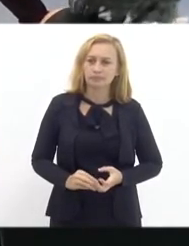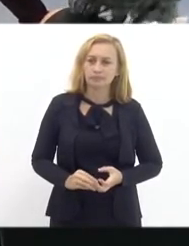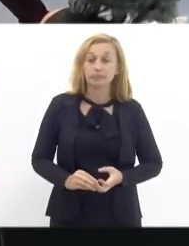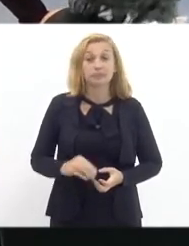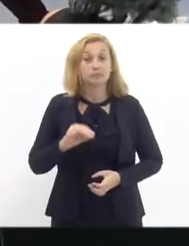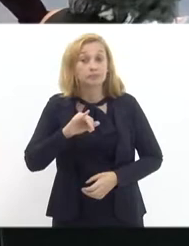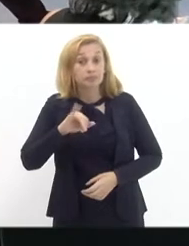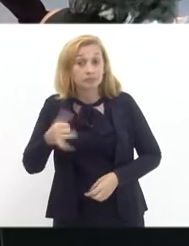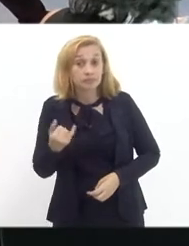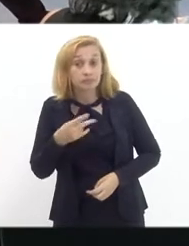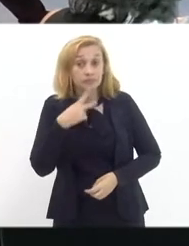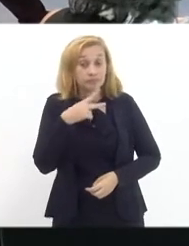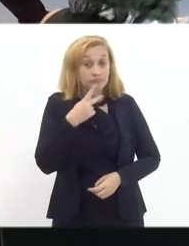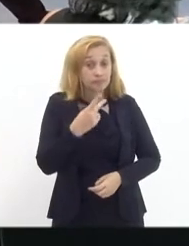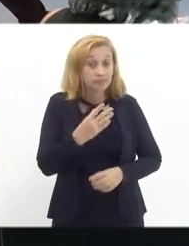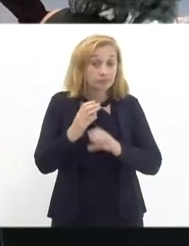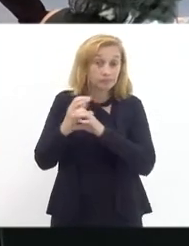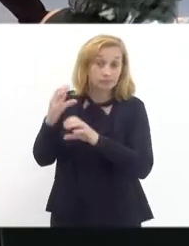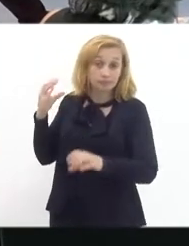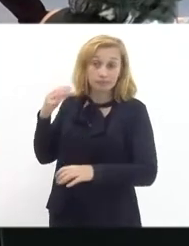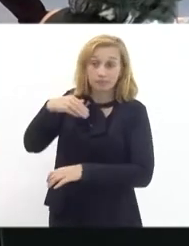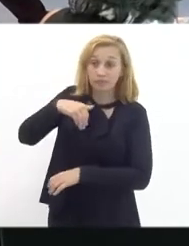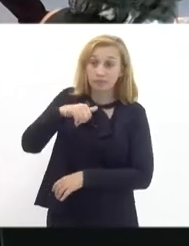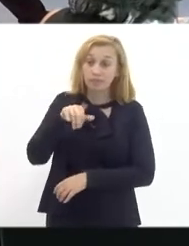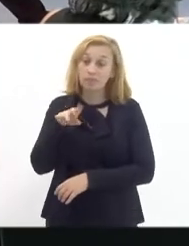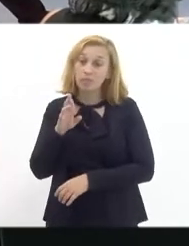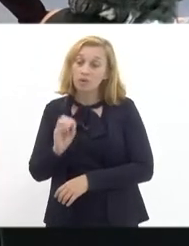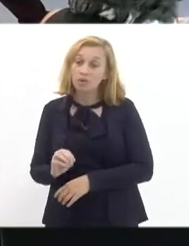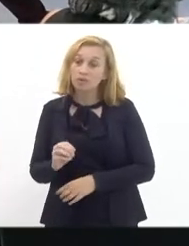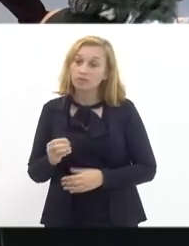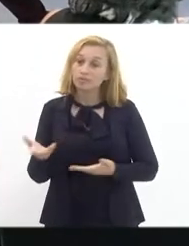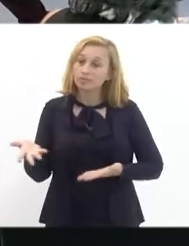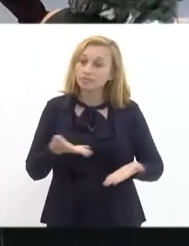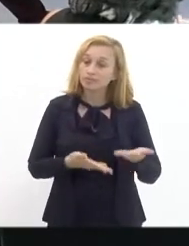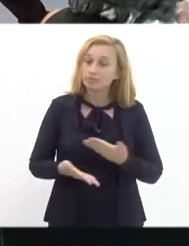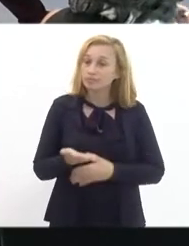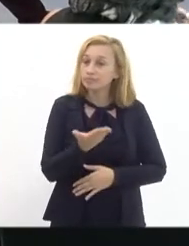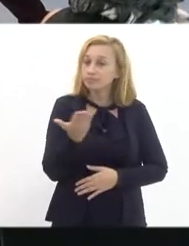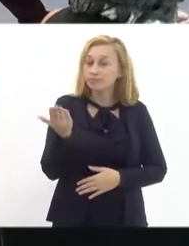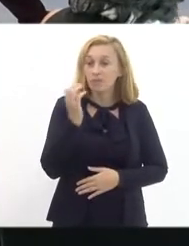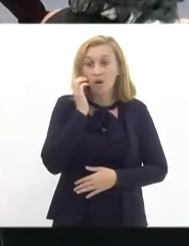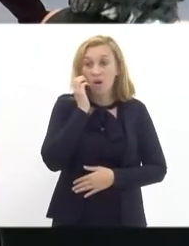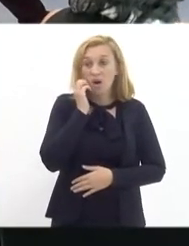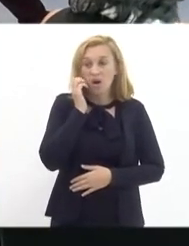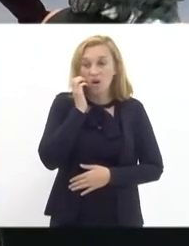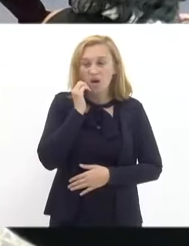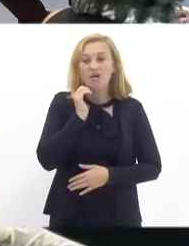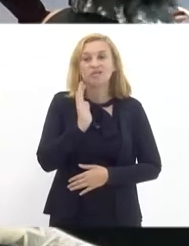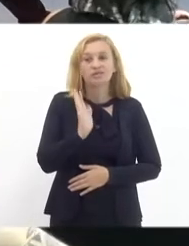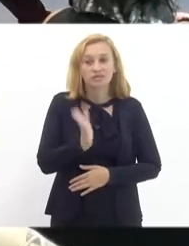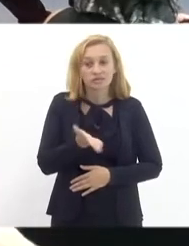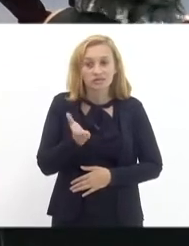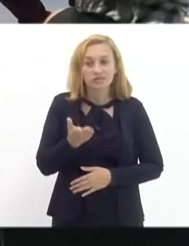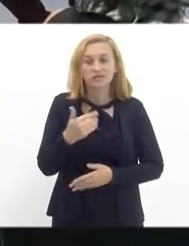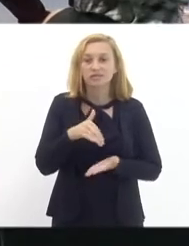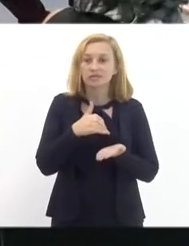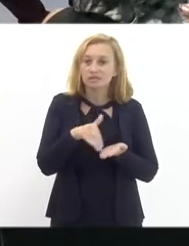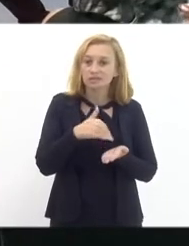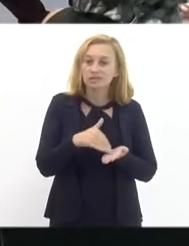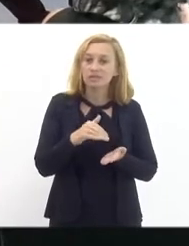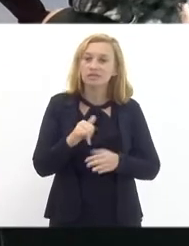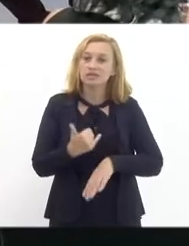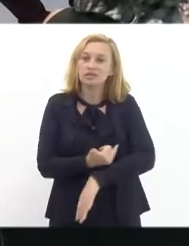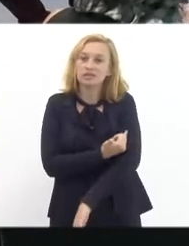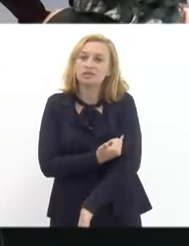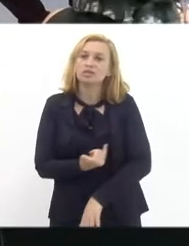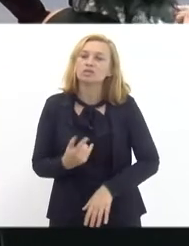Aproveitando a fala do nosso arquiteto Mauro, eu queria compartilhar com vocês que eu já estive na Secretaria de Infraestrutura